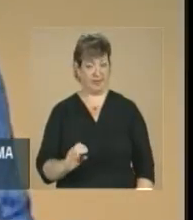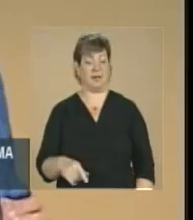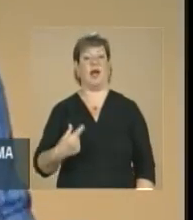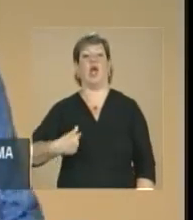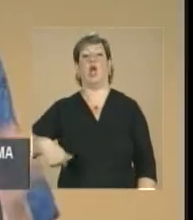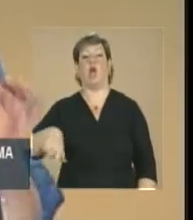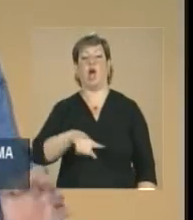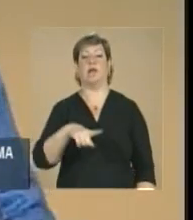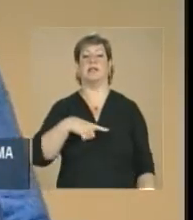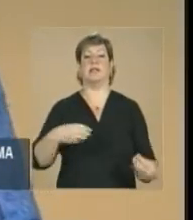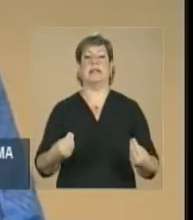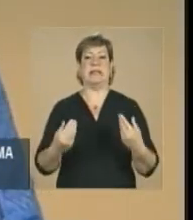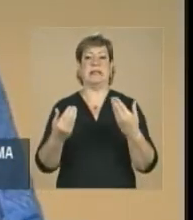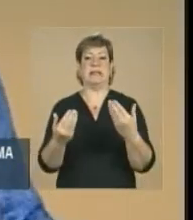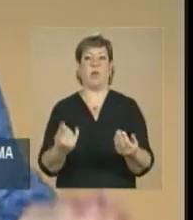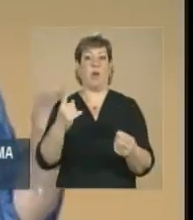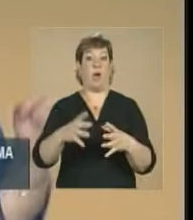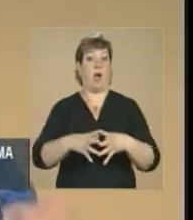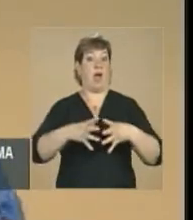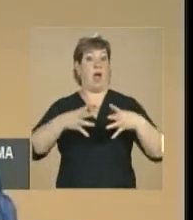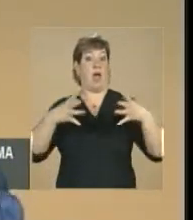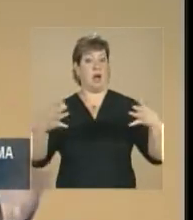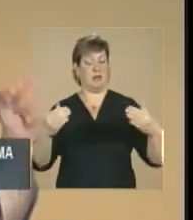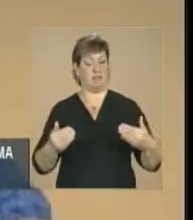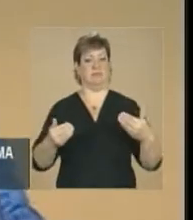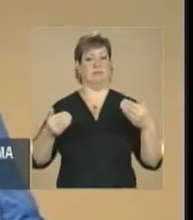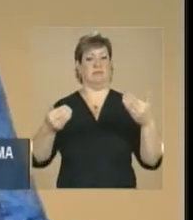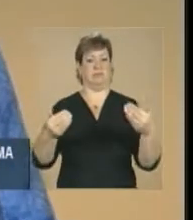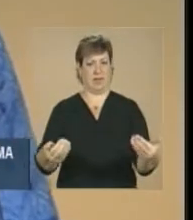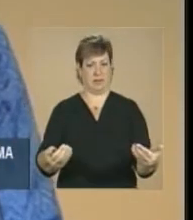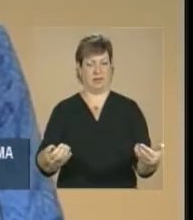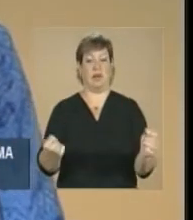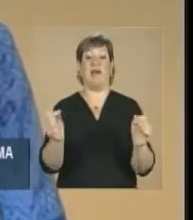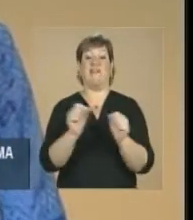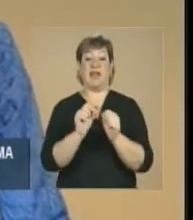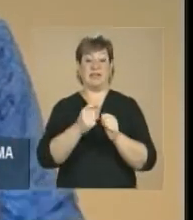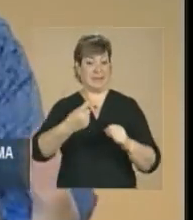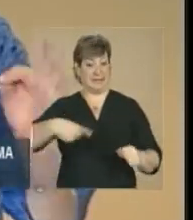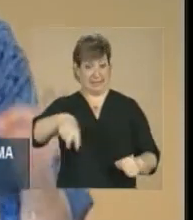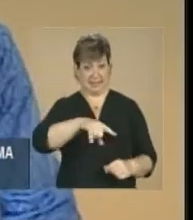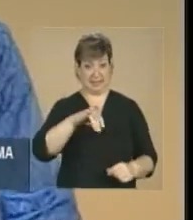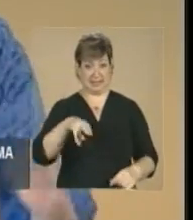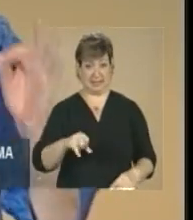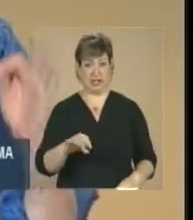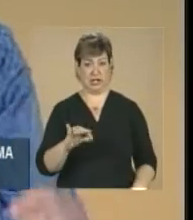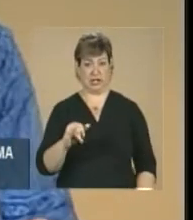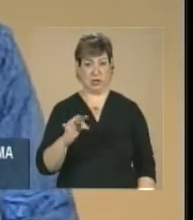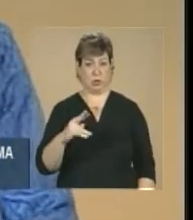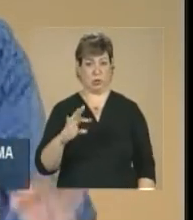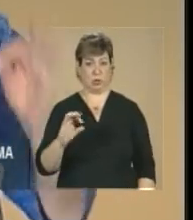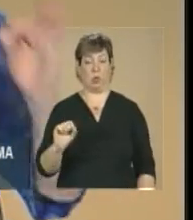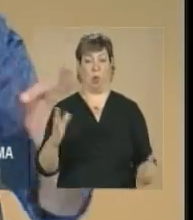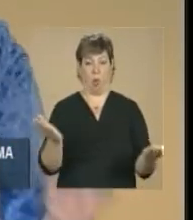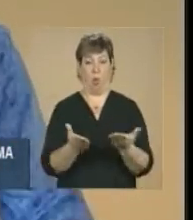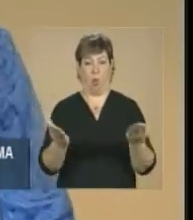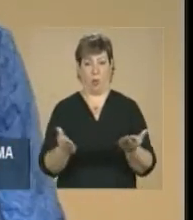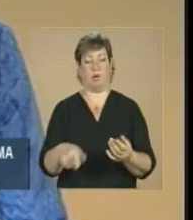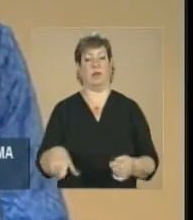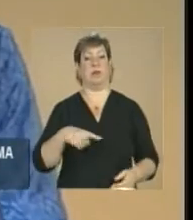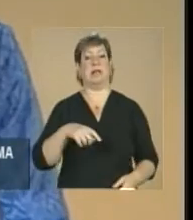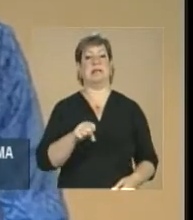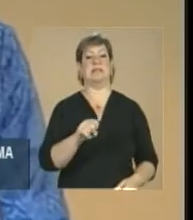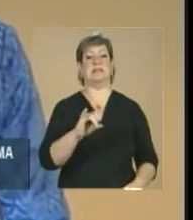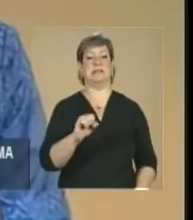No Pronatec, nós damos um grande passo. Ao fazer esses institutos hoje, o sistema brasileiro dá outro